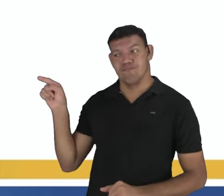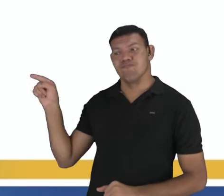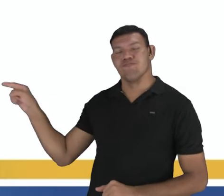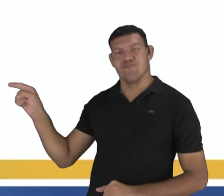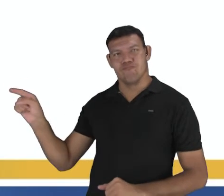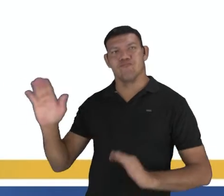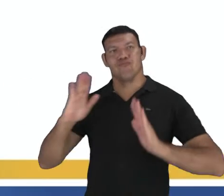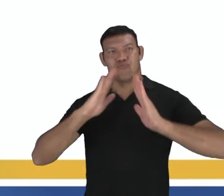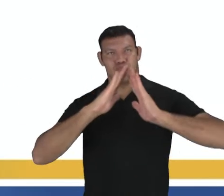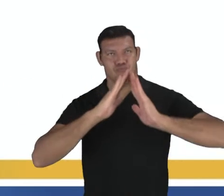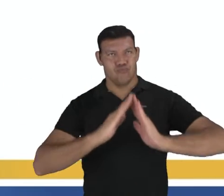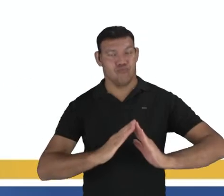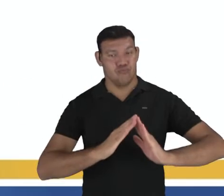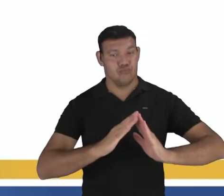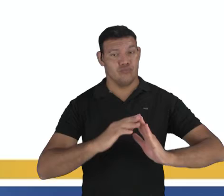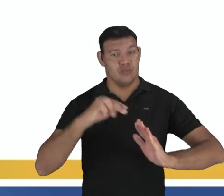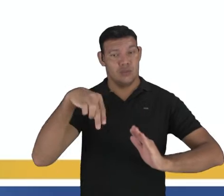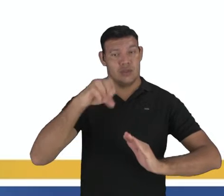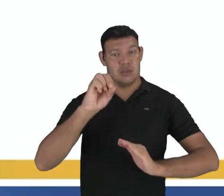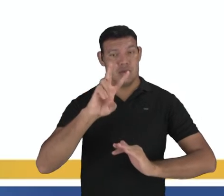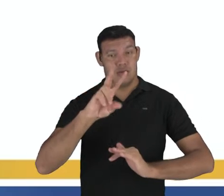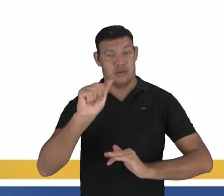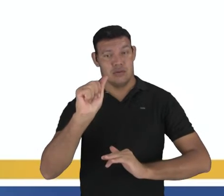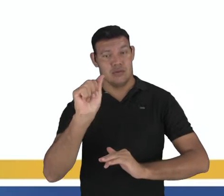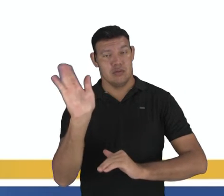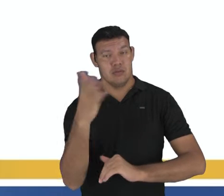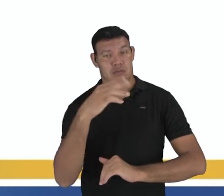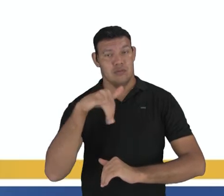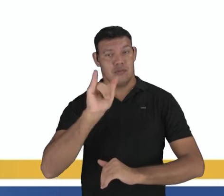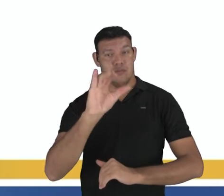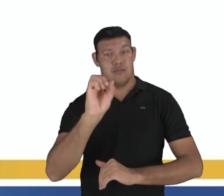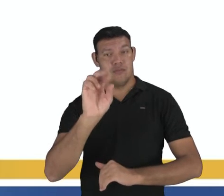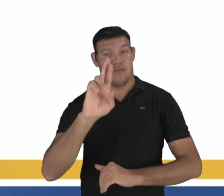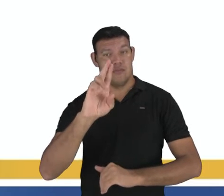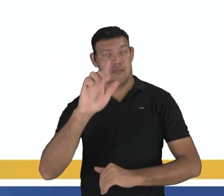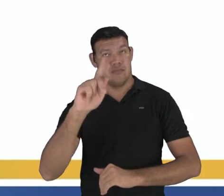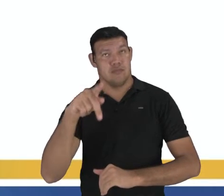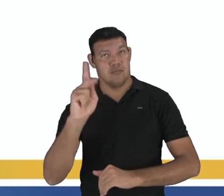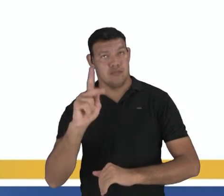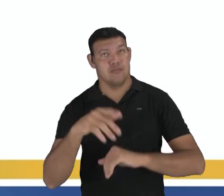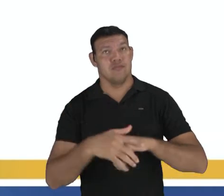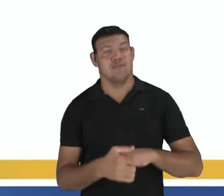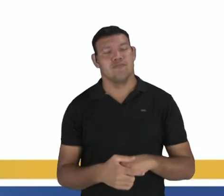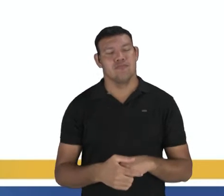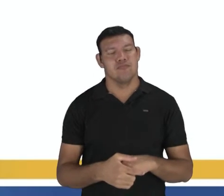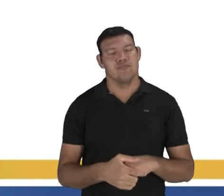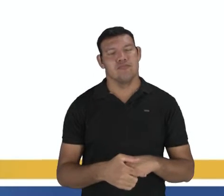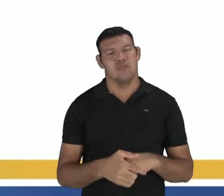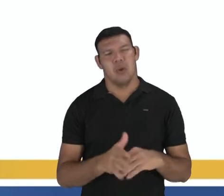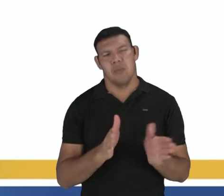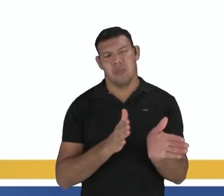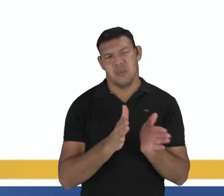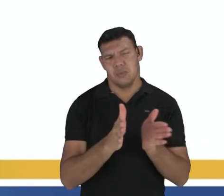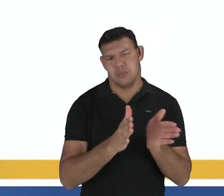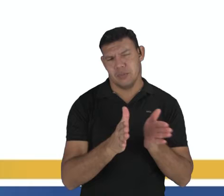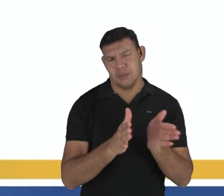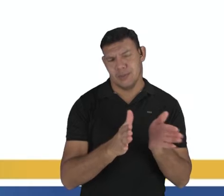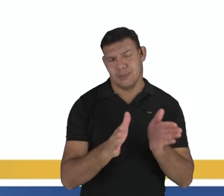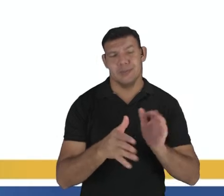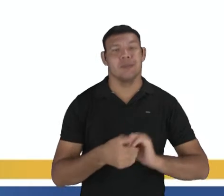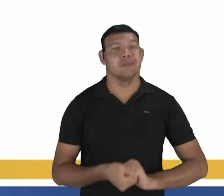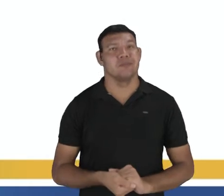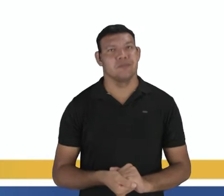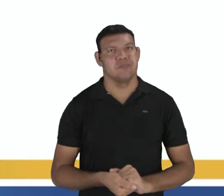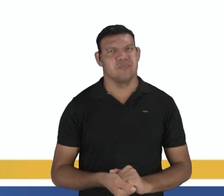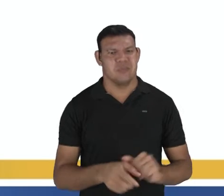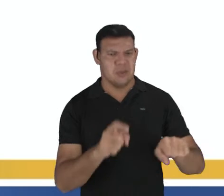Ela morou em Nova York por um tempo. Tempo não é preciso. Então, observem aí, tá, gente, que não